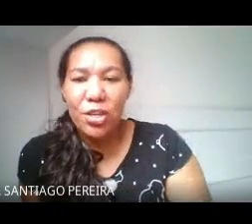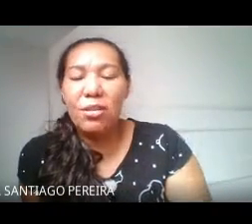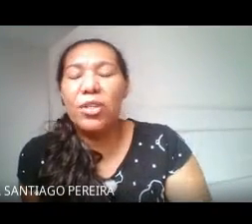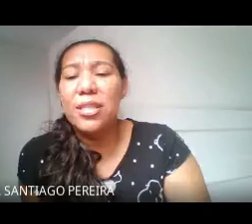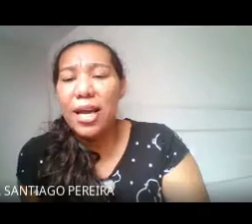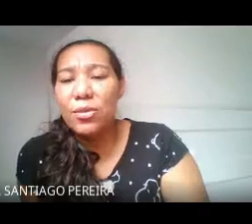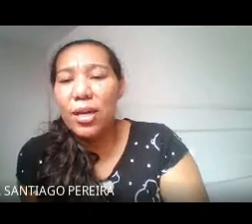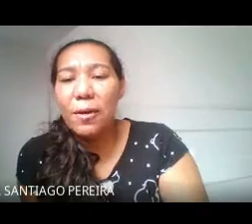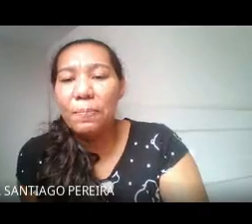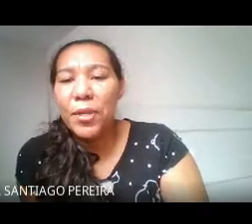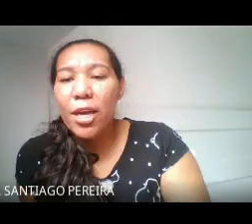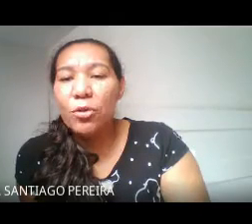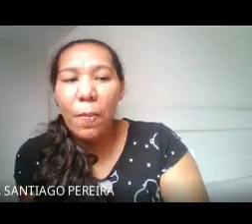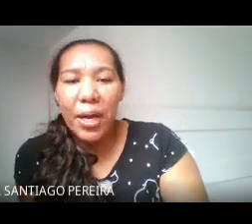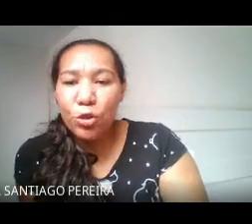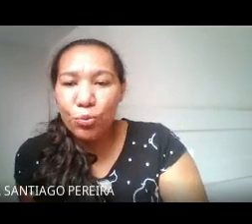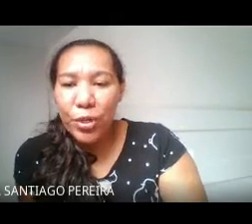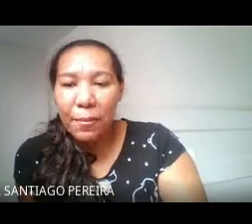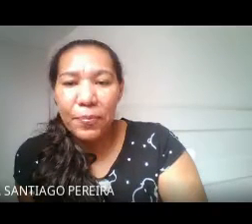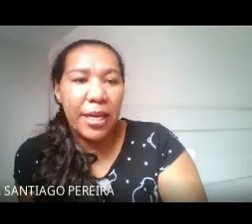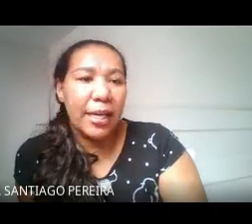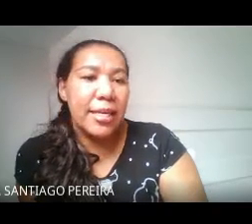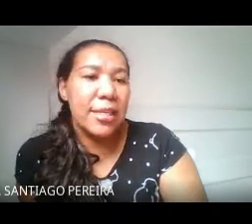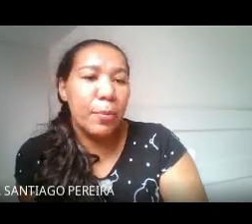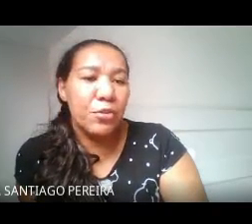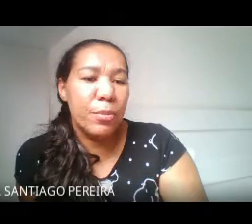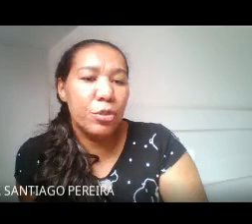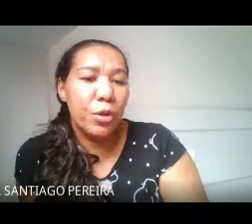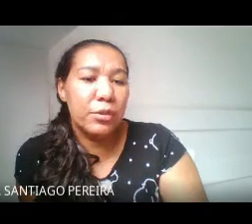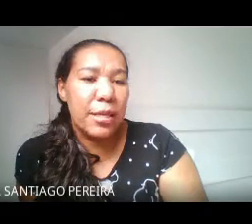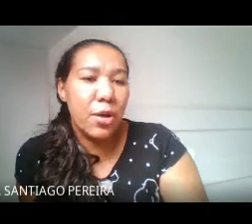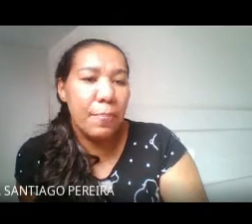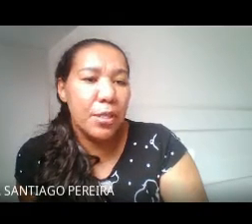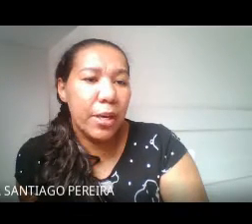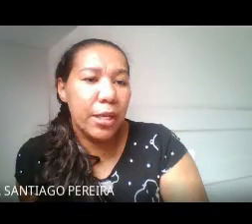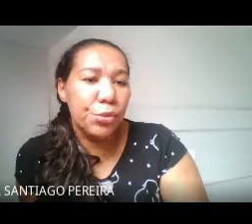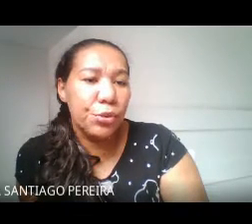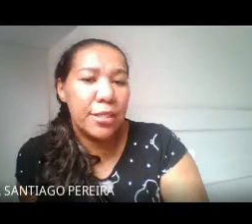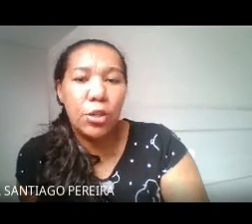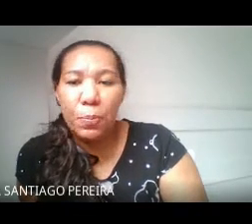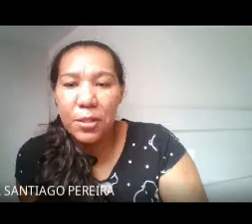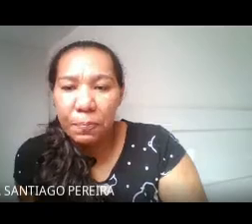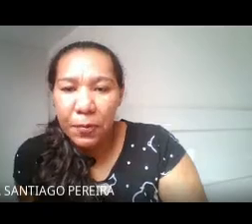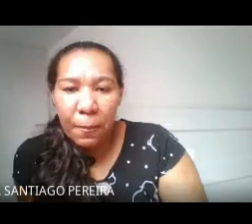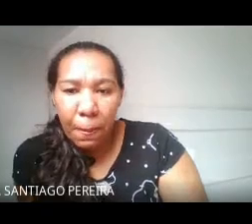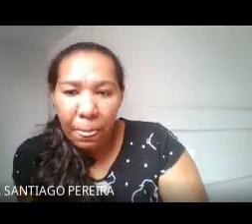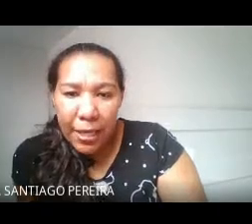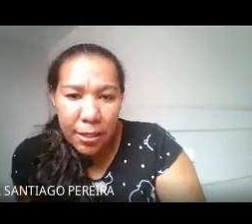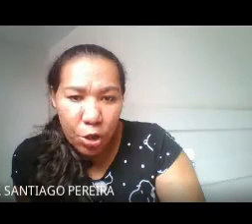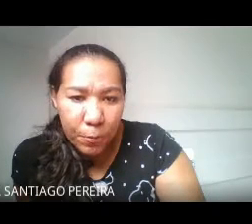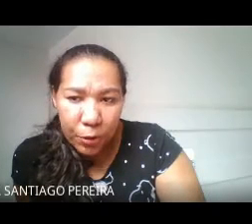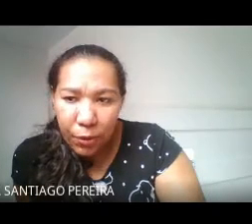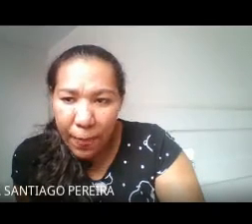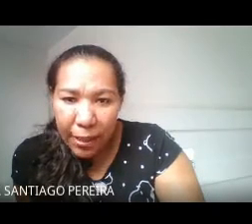de um adjetivo. Nesse caso aqui, eu tenho apenas um, né? Em cada exemplo. Mas vamos voltar só rapidinho aqui no, na sinopse.